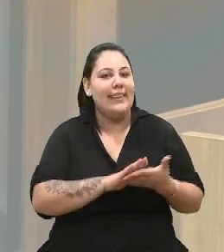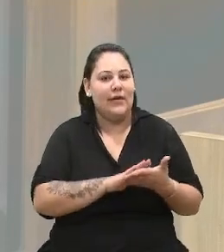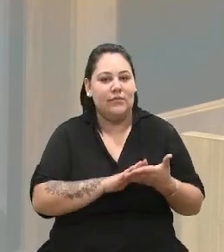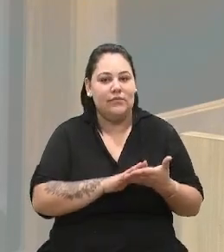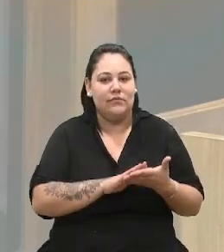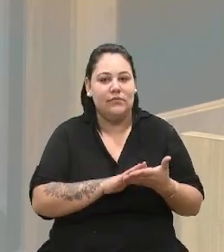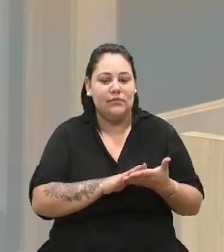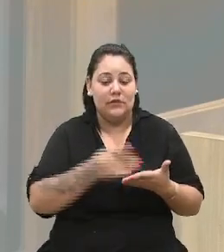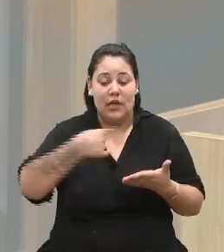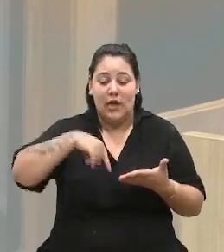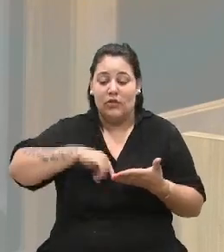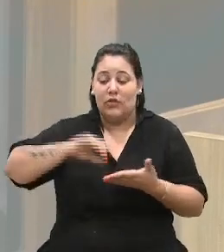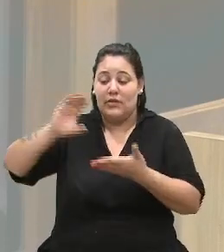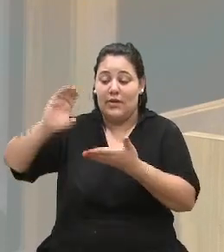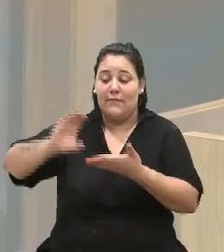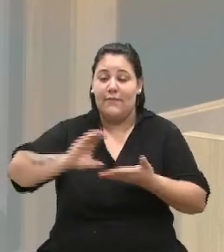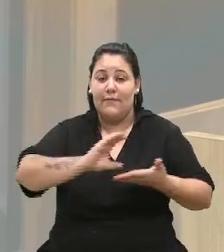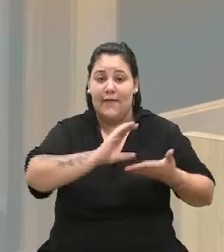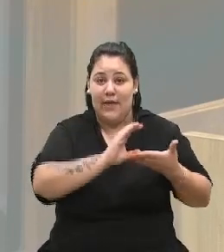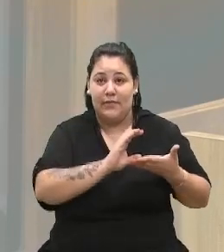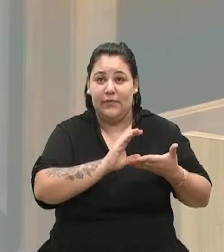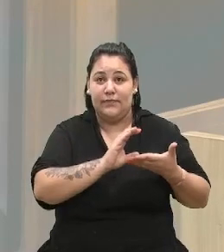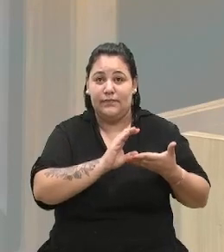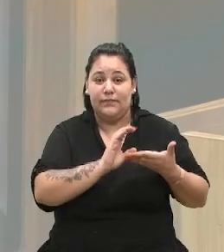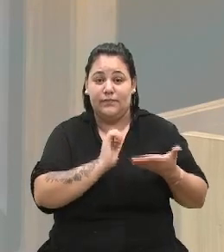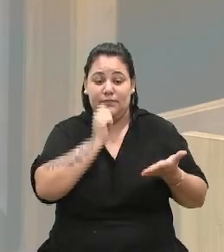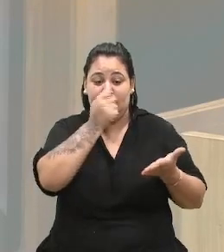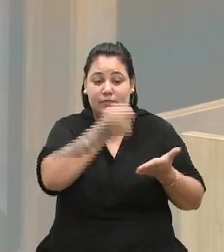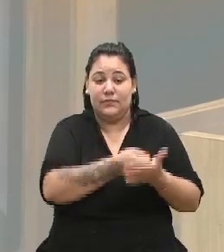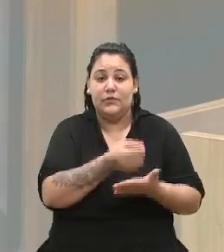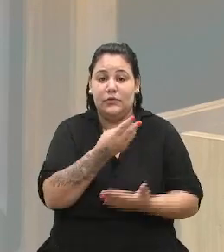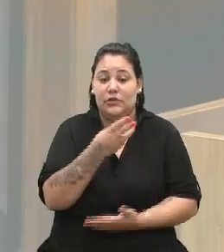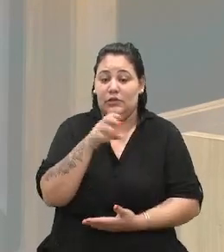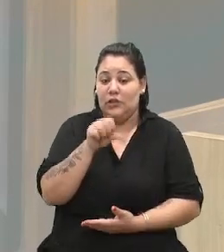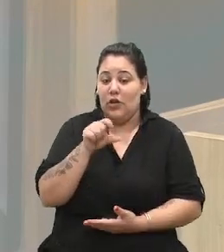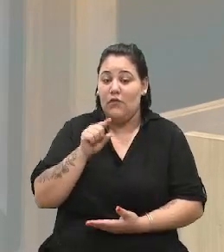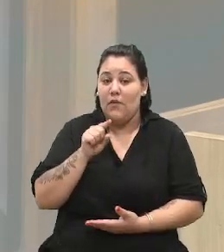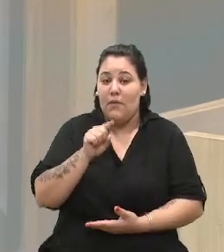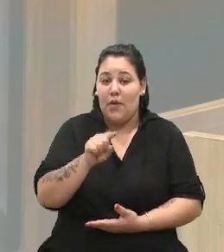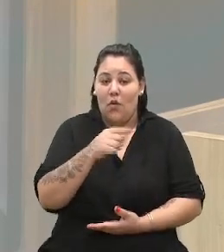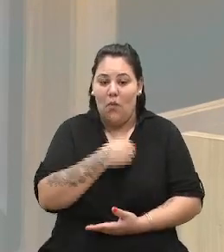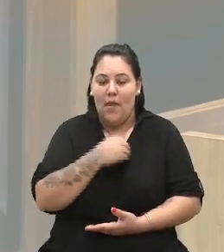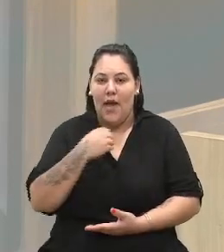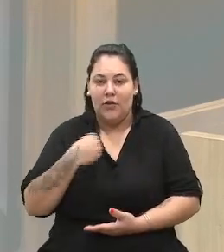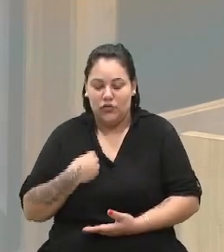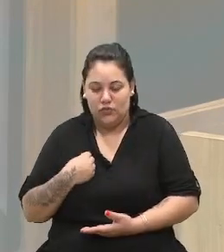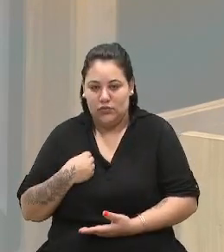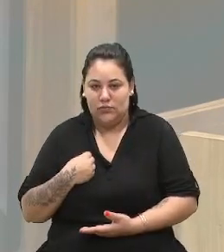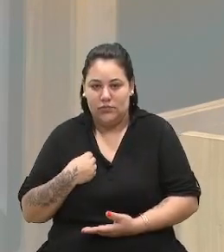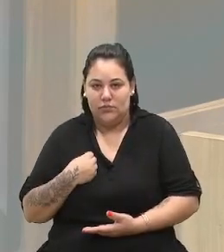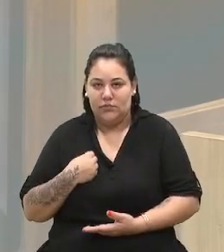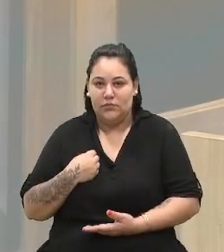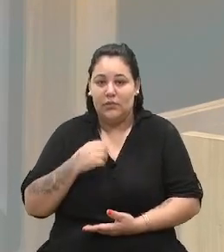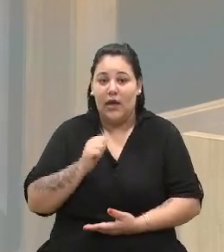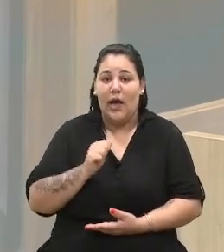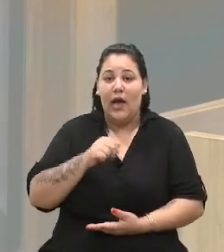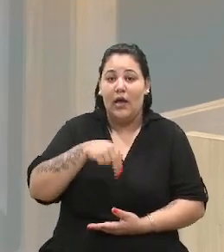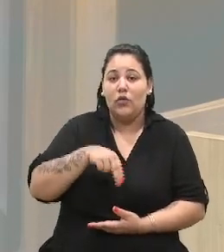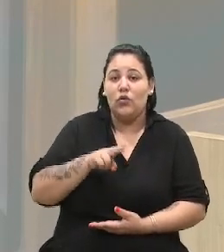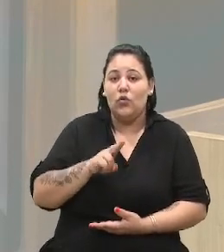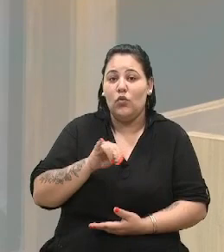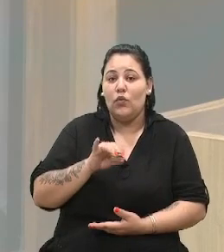Da anuidade paga por esses 39 mil médicos e pela anuidade paga pelas